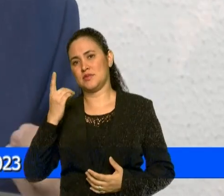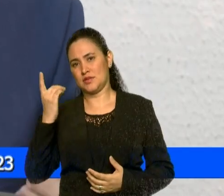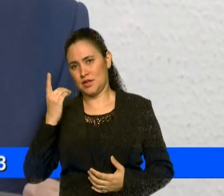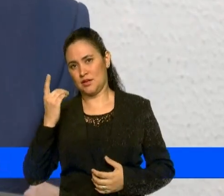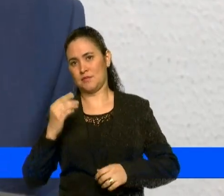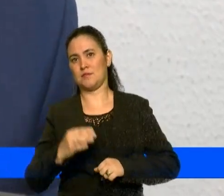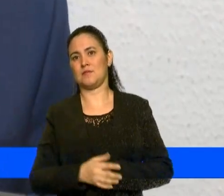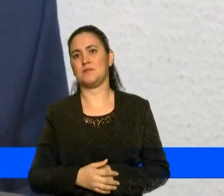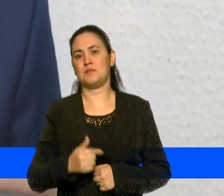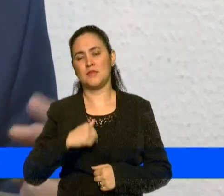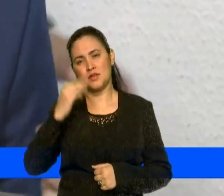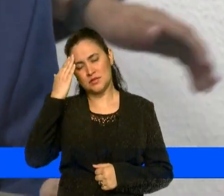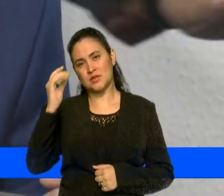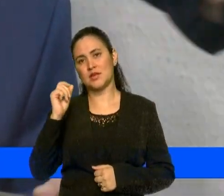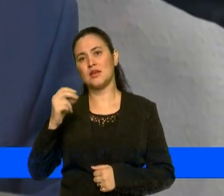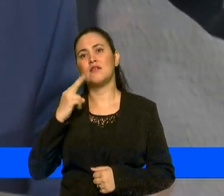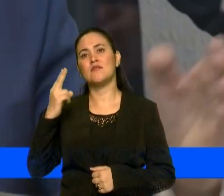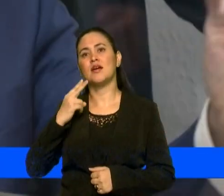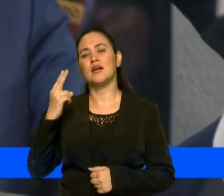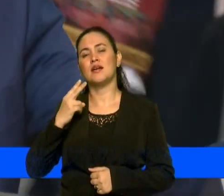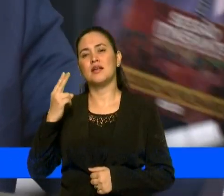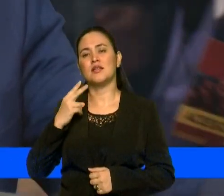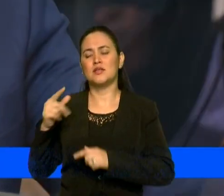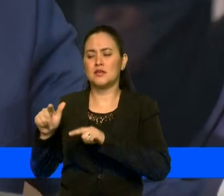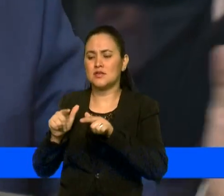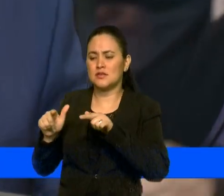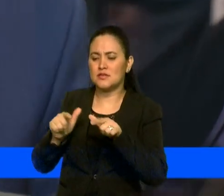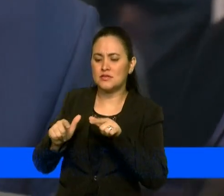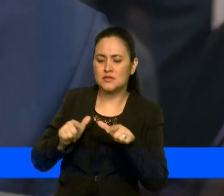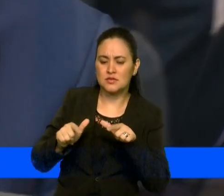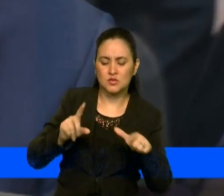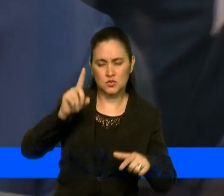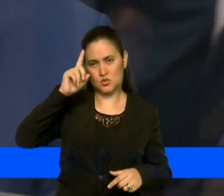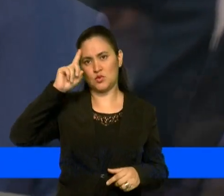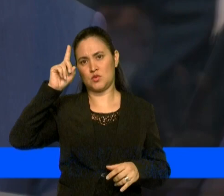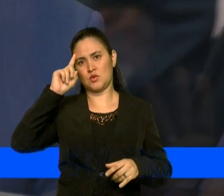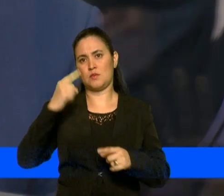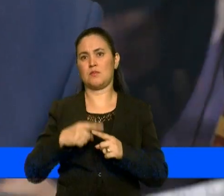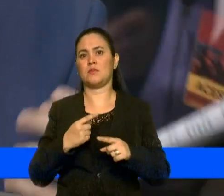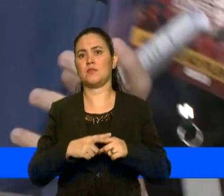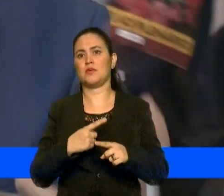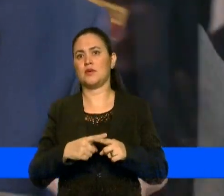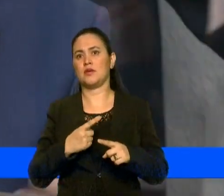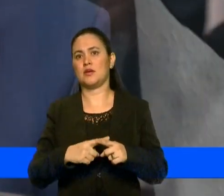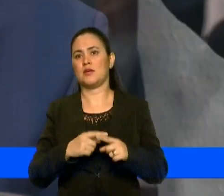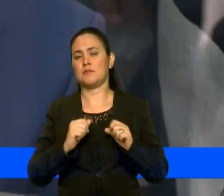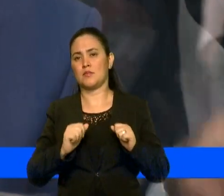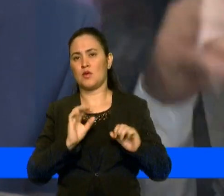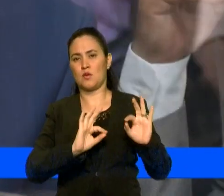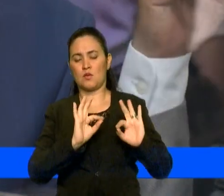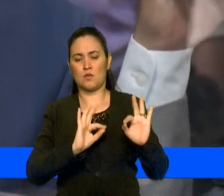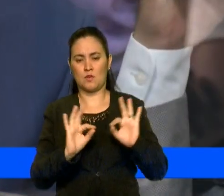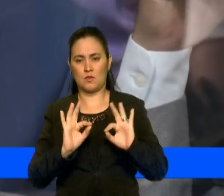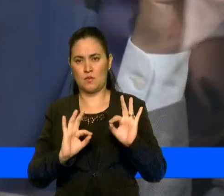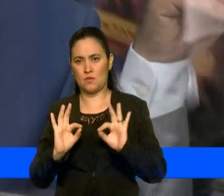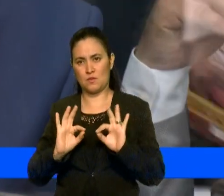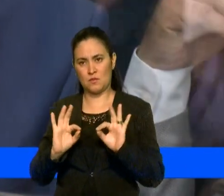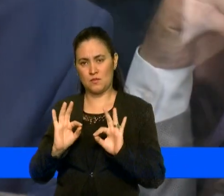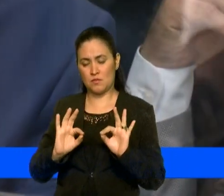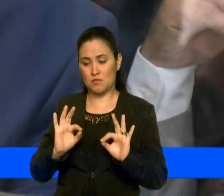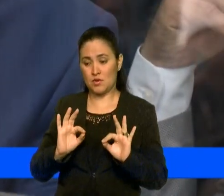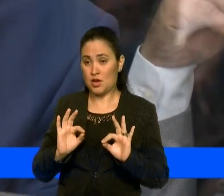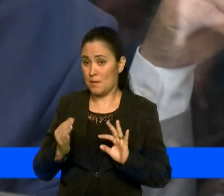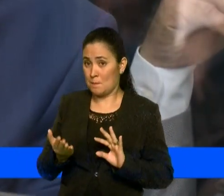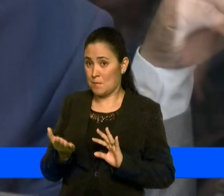dedicaram dioturnamente para poder preparar, como são essas mesas que aqui estão, que não tinham, mas para disponibilizar um espaço para